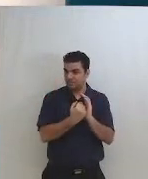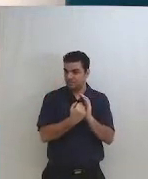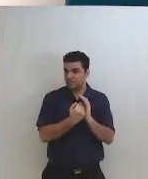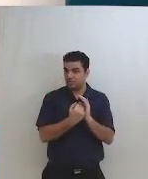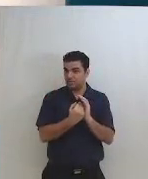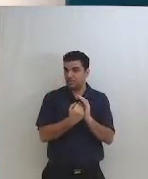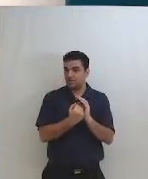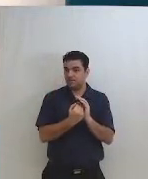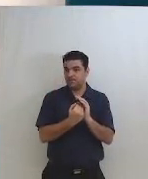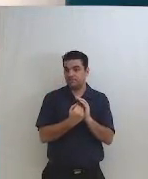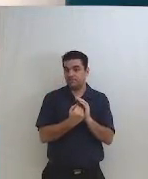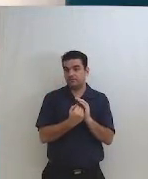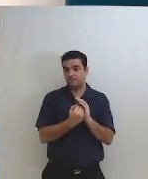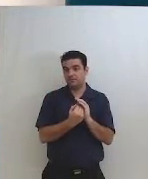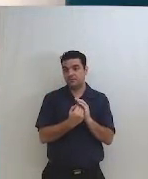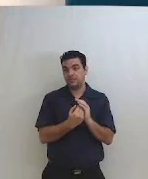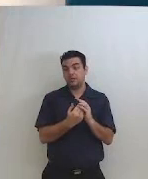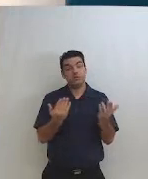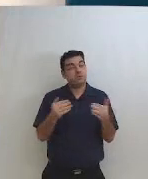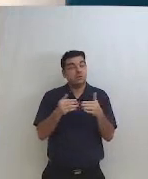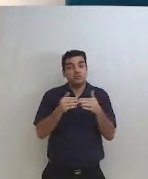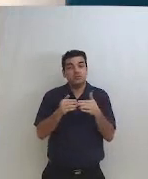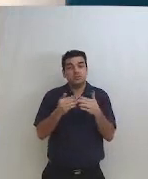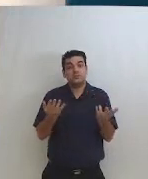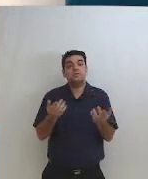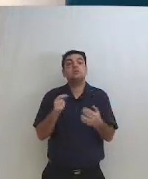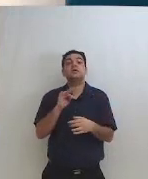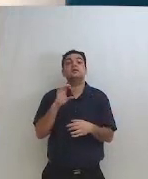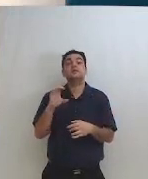aquilo que foi solicitado, etc.